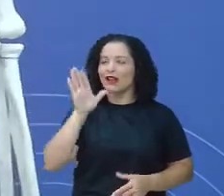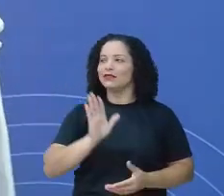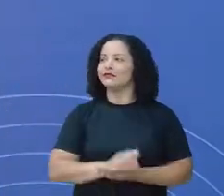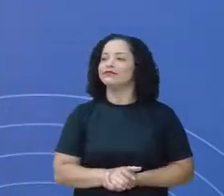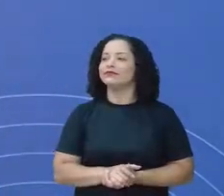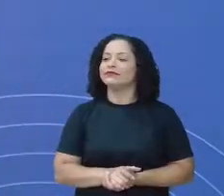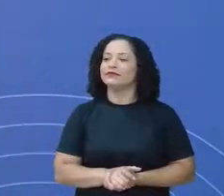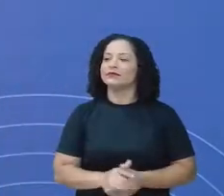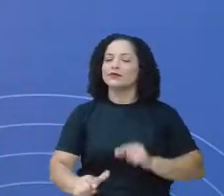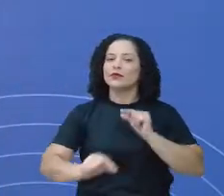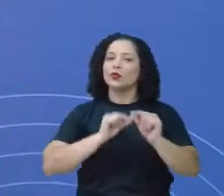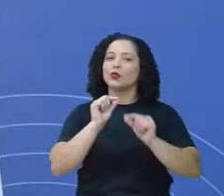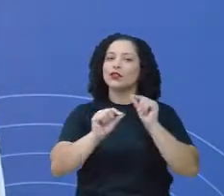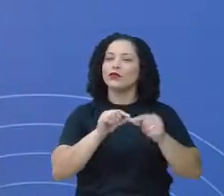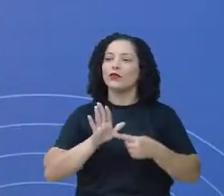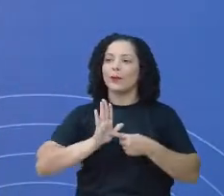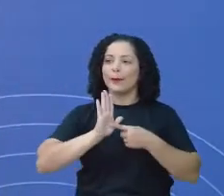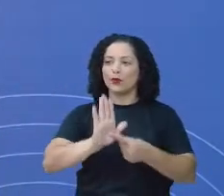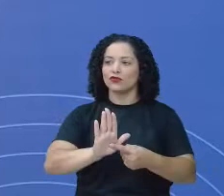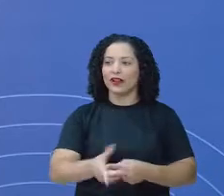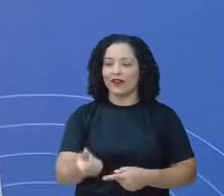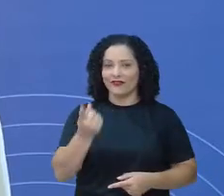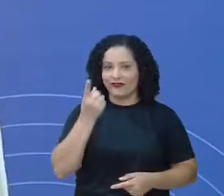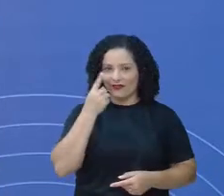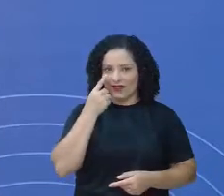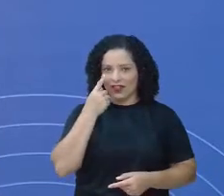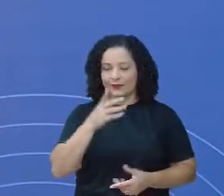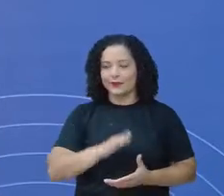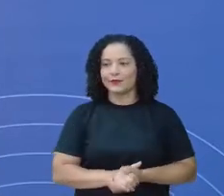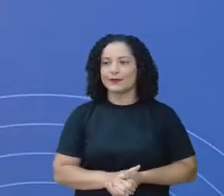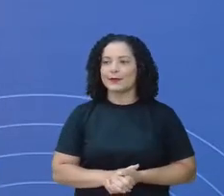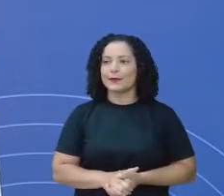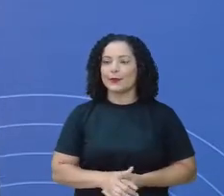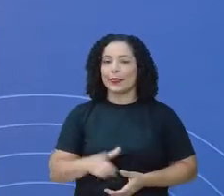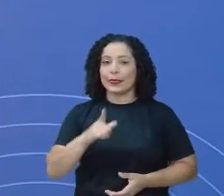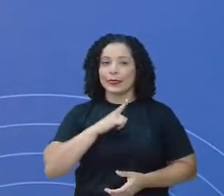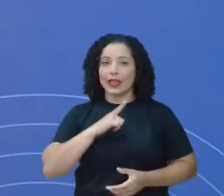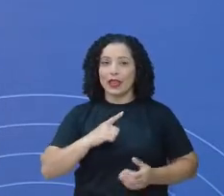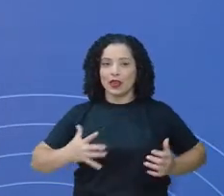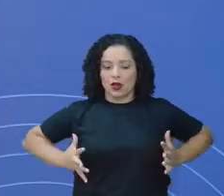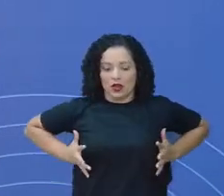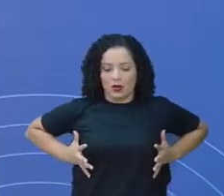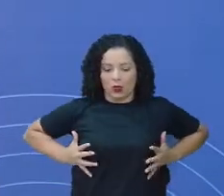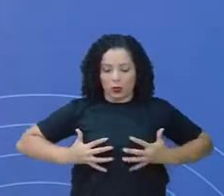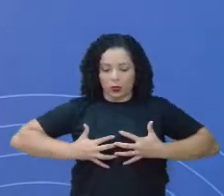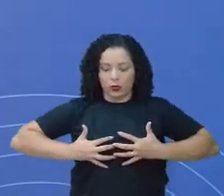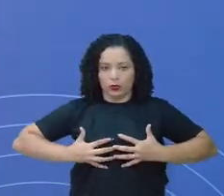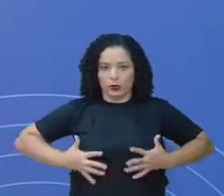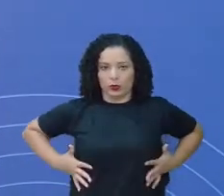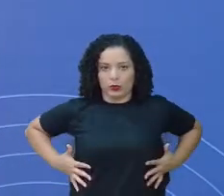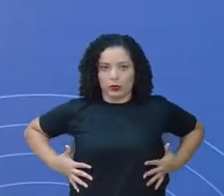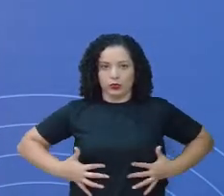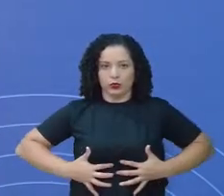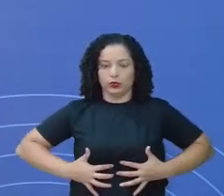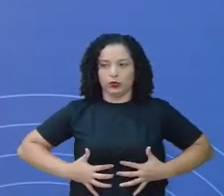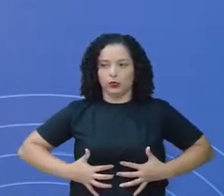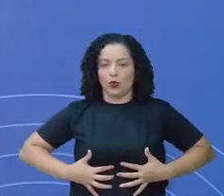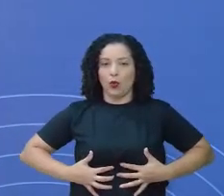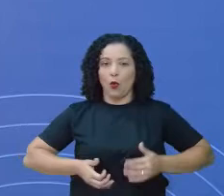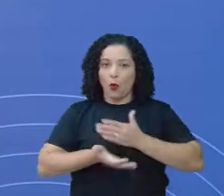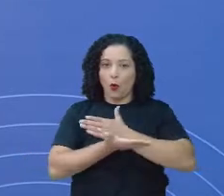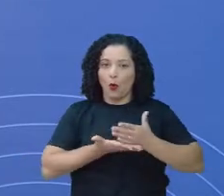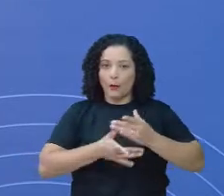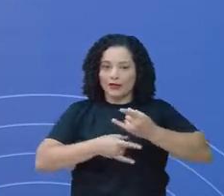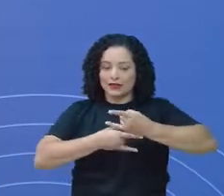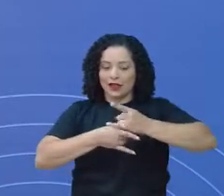eu tenho para mostrar aqui? Vejam, eu tenho um conjunto de costelas que elas partem lá da coluna e